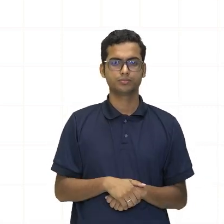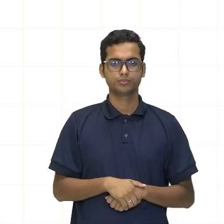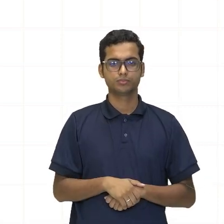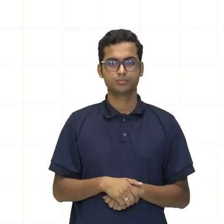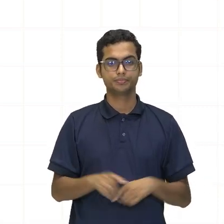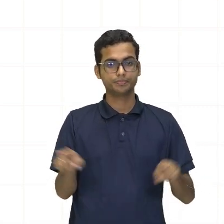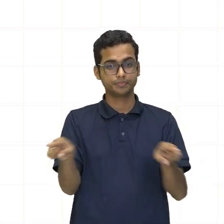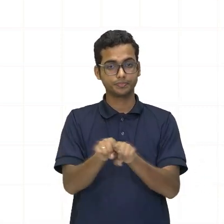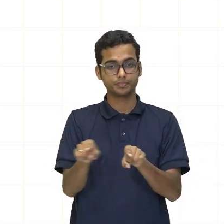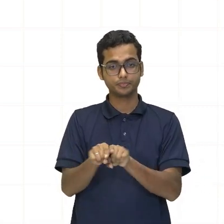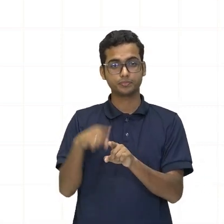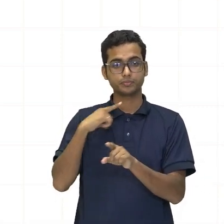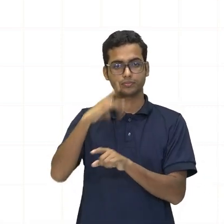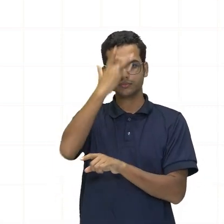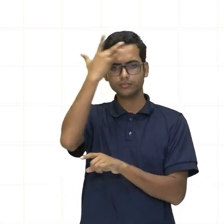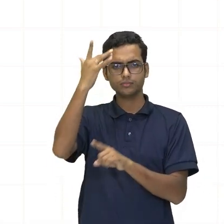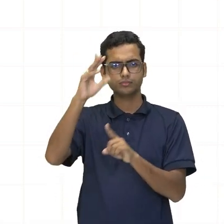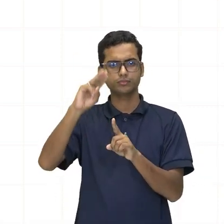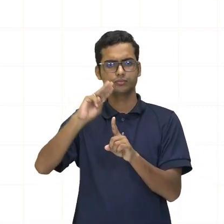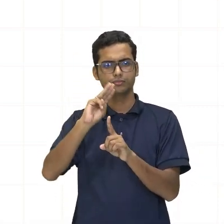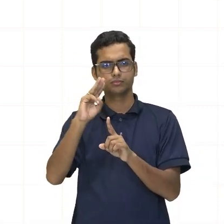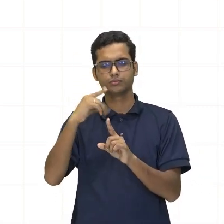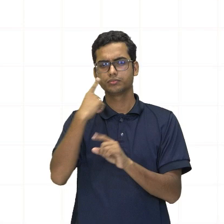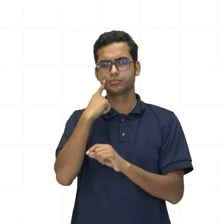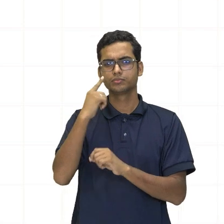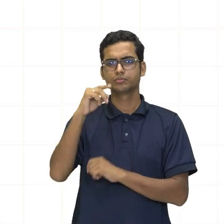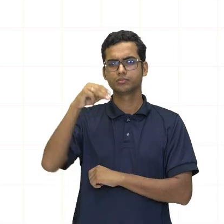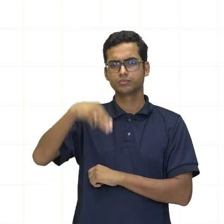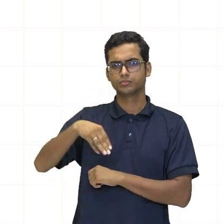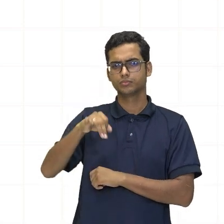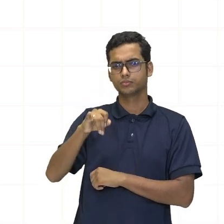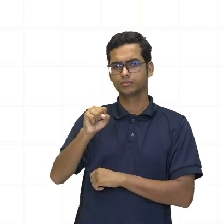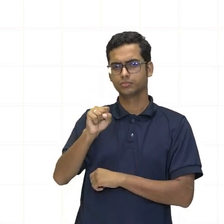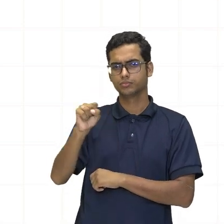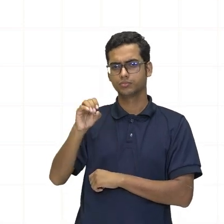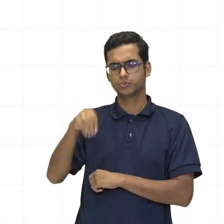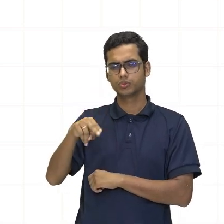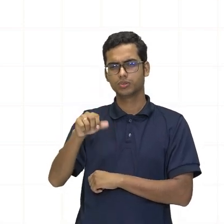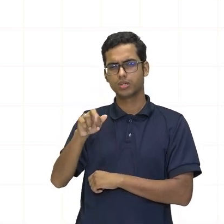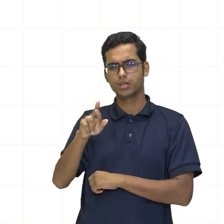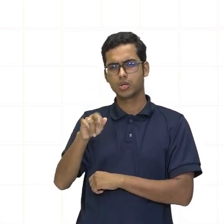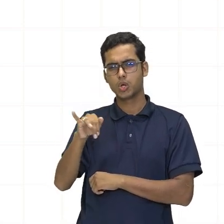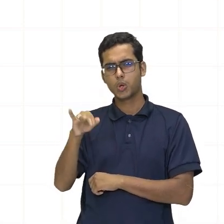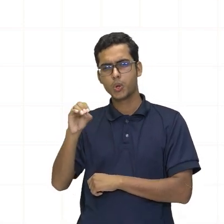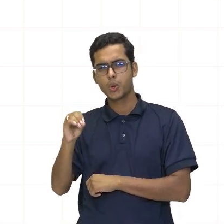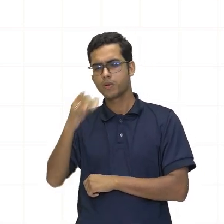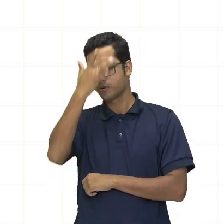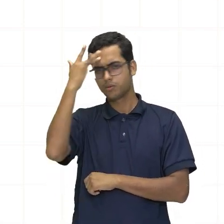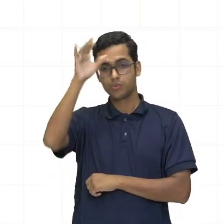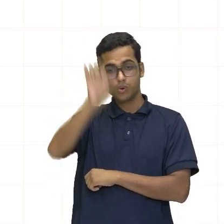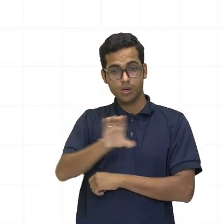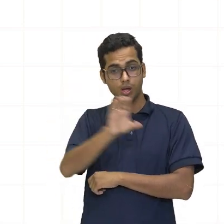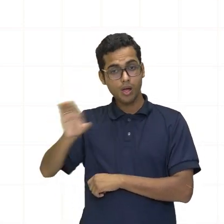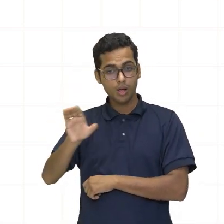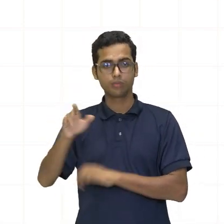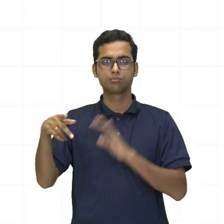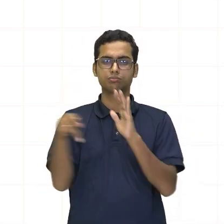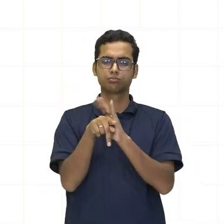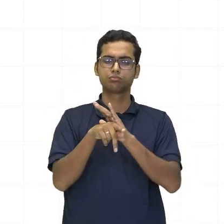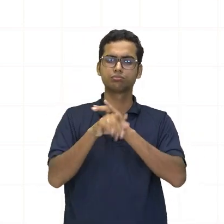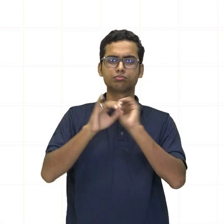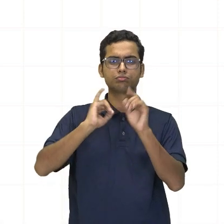missionários católicos, né, e indígenas. Qual era a função deles? Era justamente trazer a religião